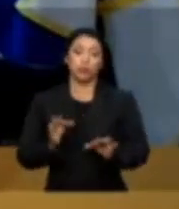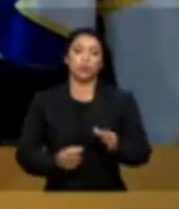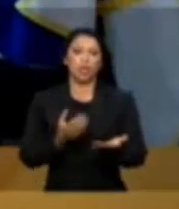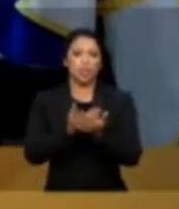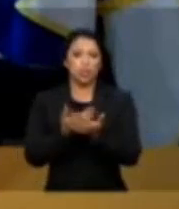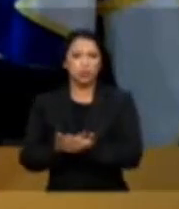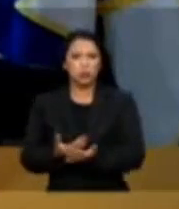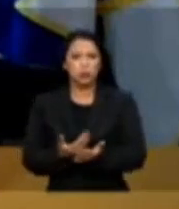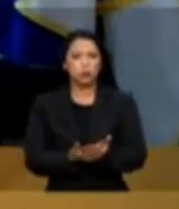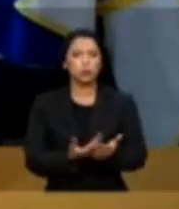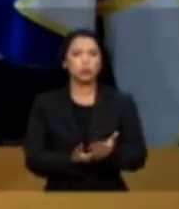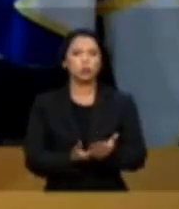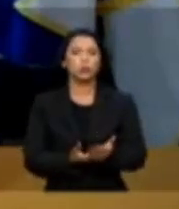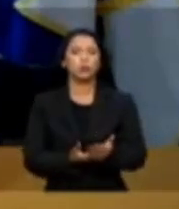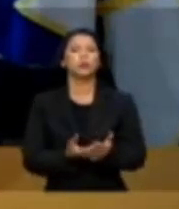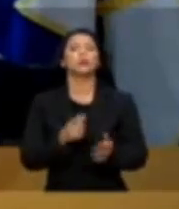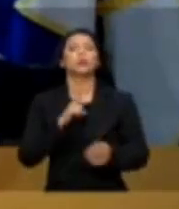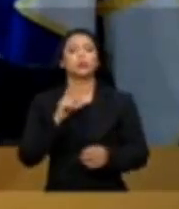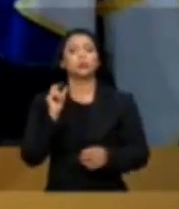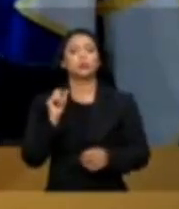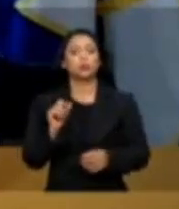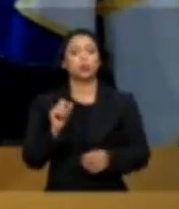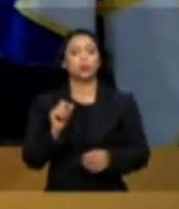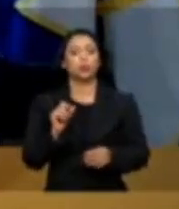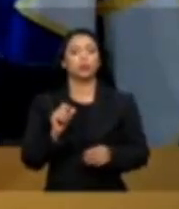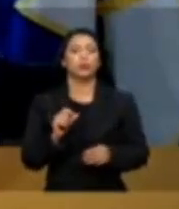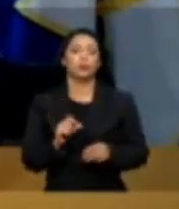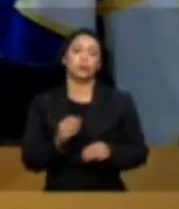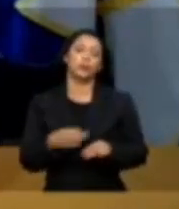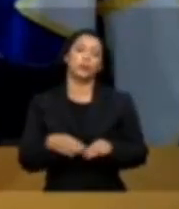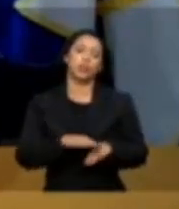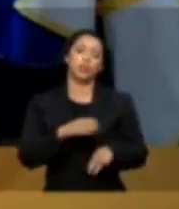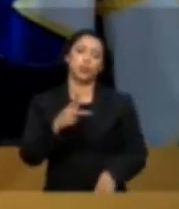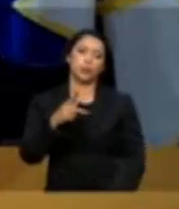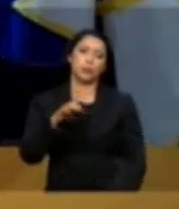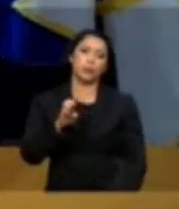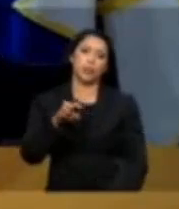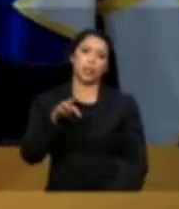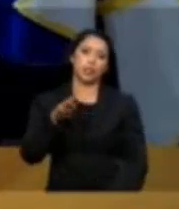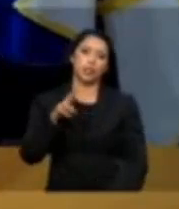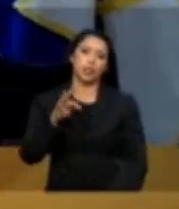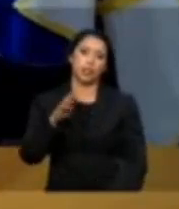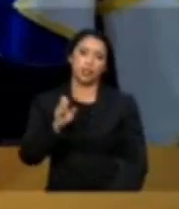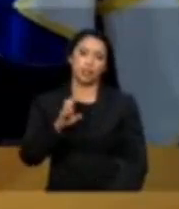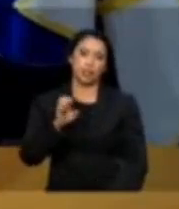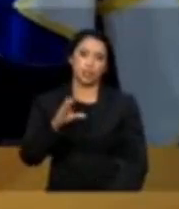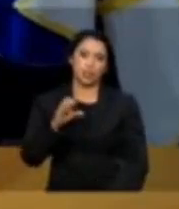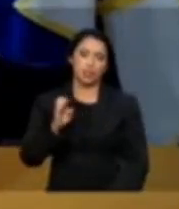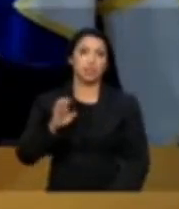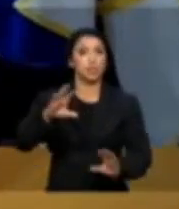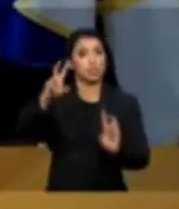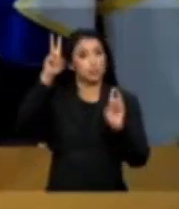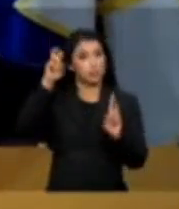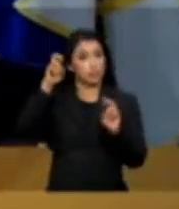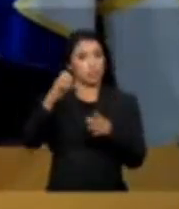Estudos em homenagem a José Paulo Sepúlveda Pertence, doutrina, abro aspas, segurança jurídica é o